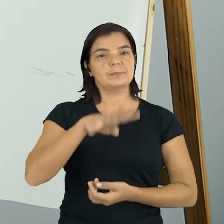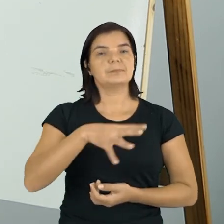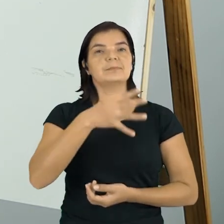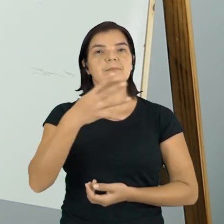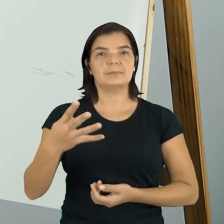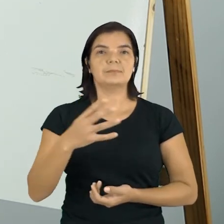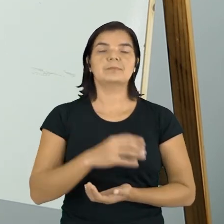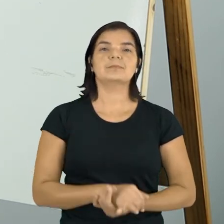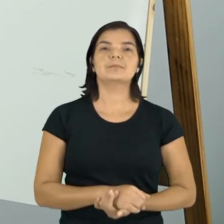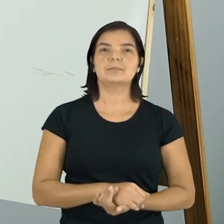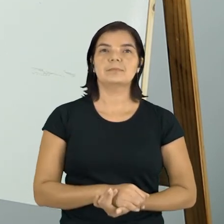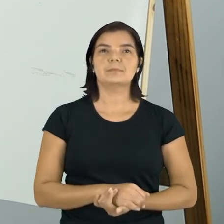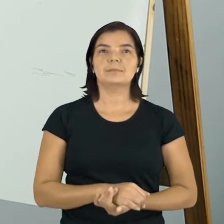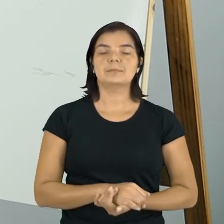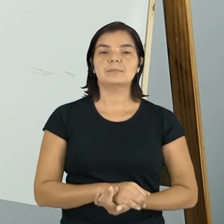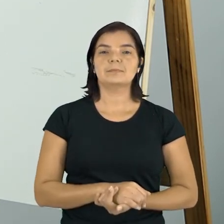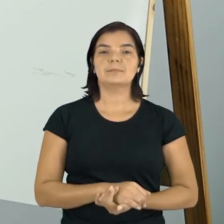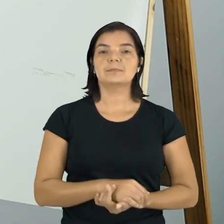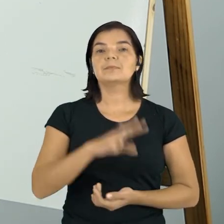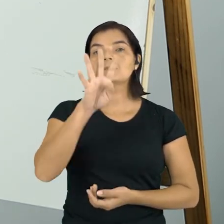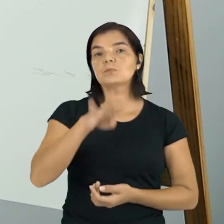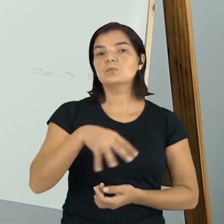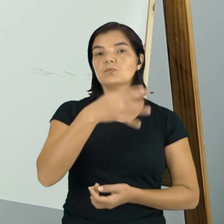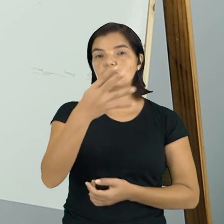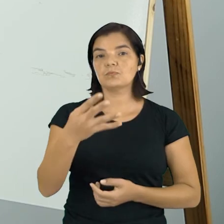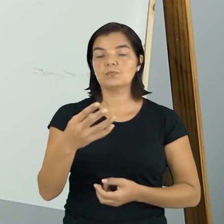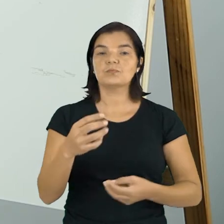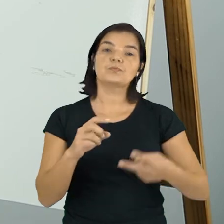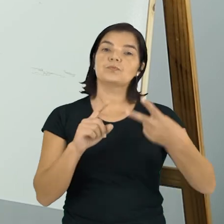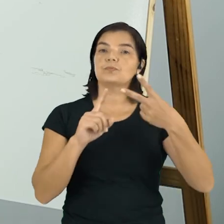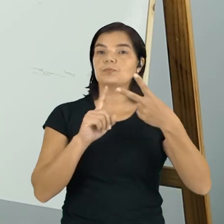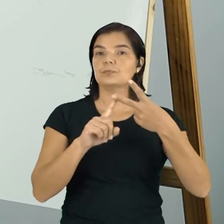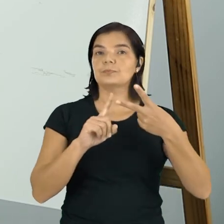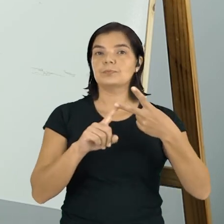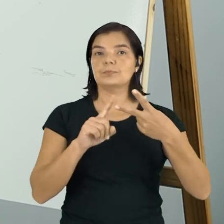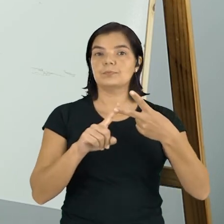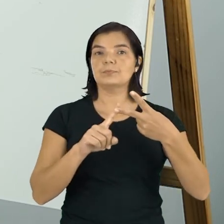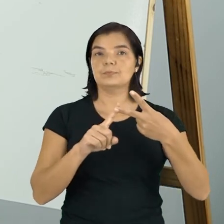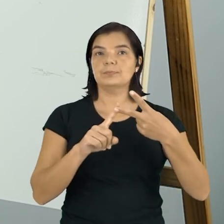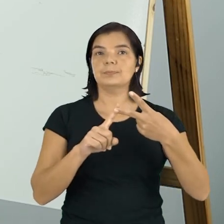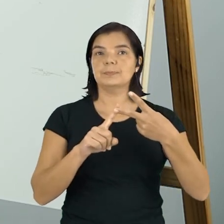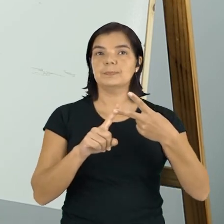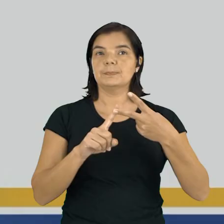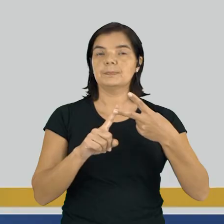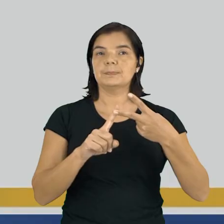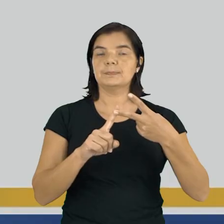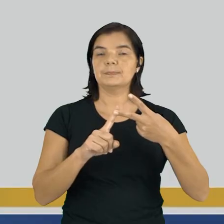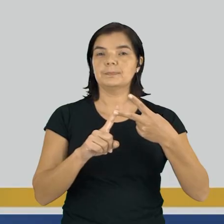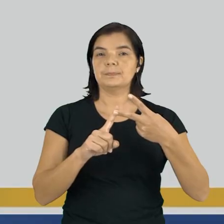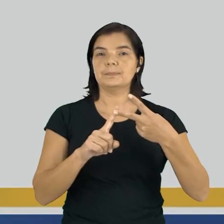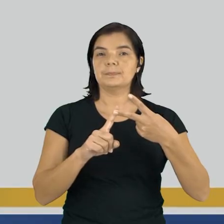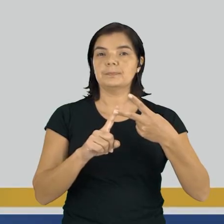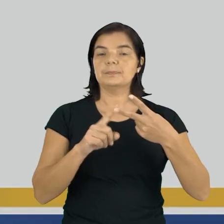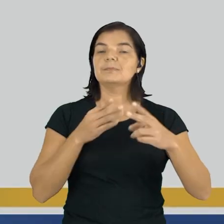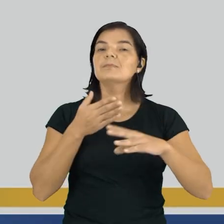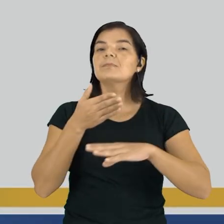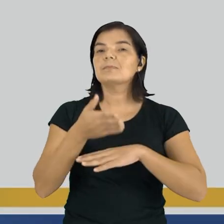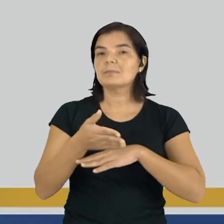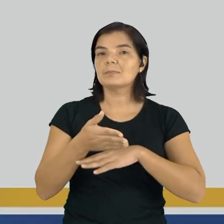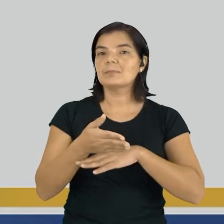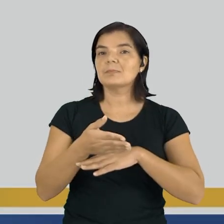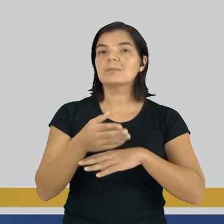tabela, que são as tabelas de dupla entrada. As tabelas de dupla